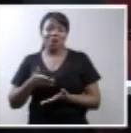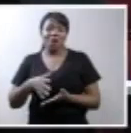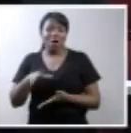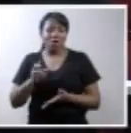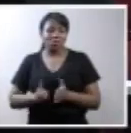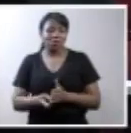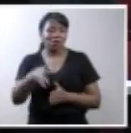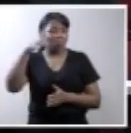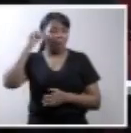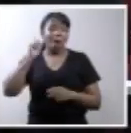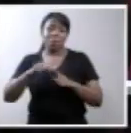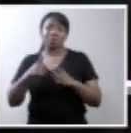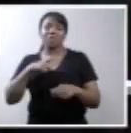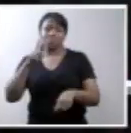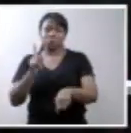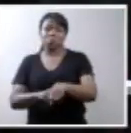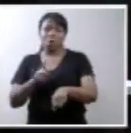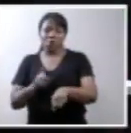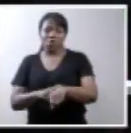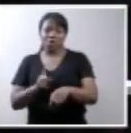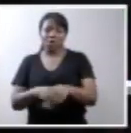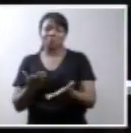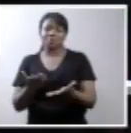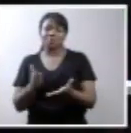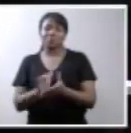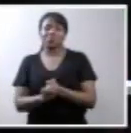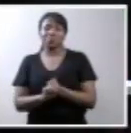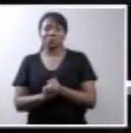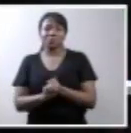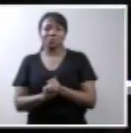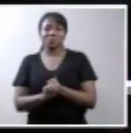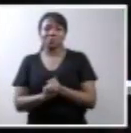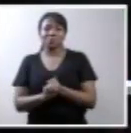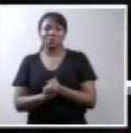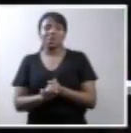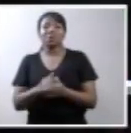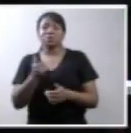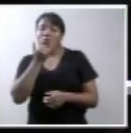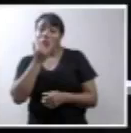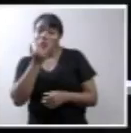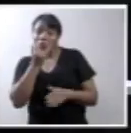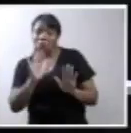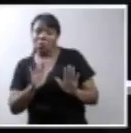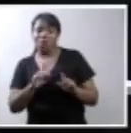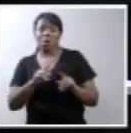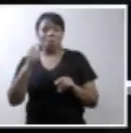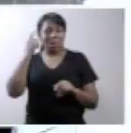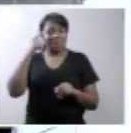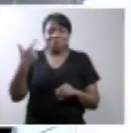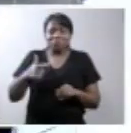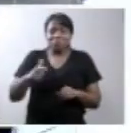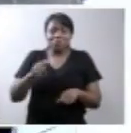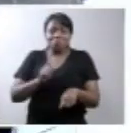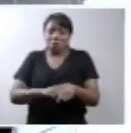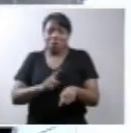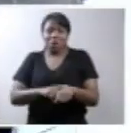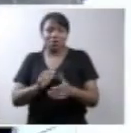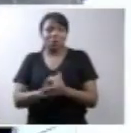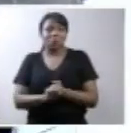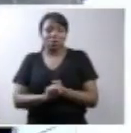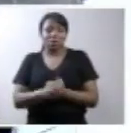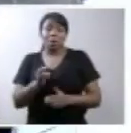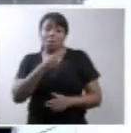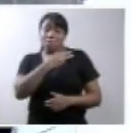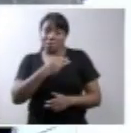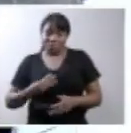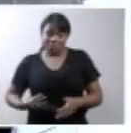ouvindo mas nós temos um horário que é exigo né para porque eu pensei que não houvesse esse horário sabe